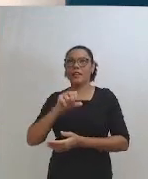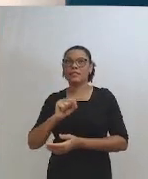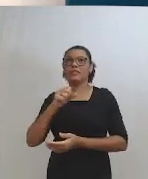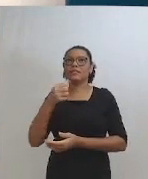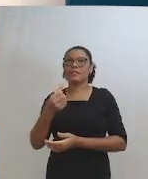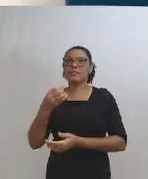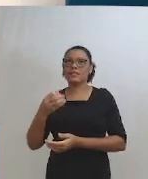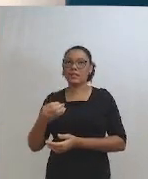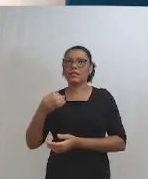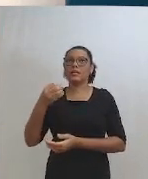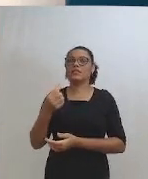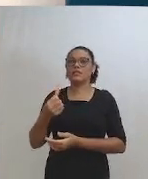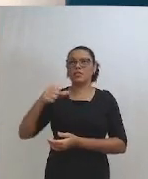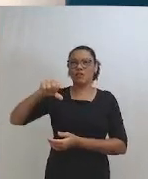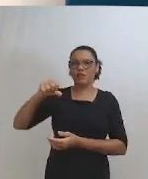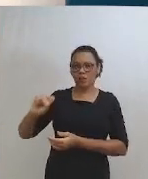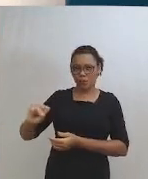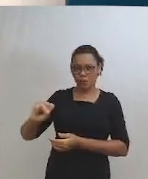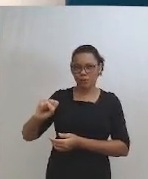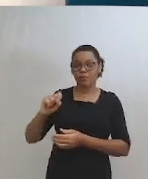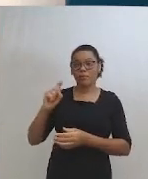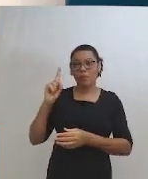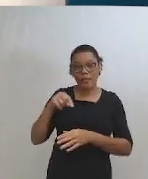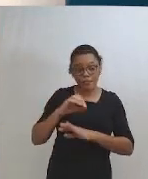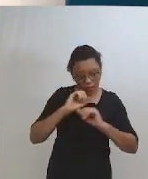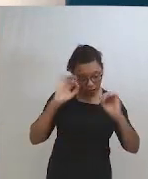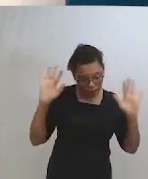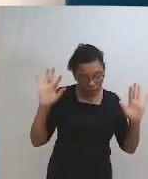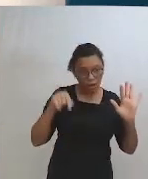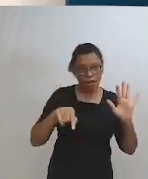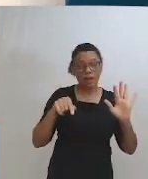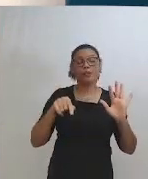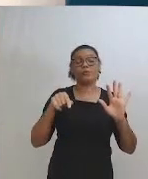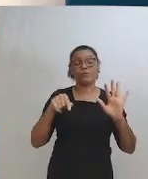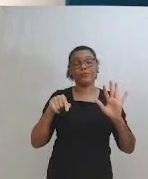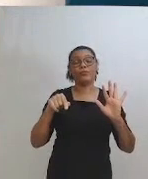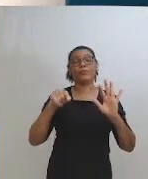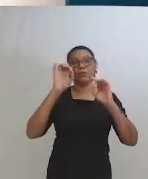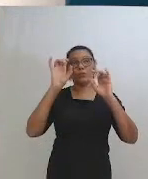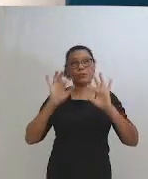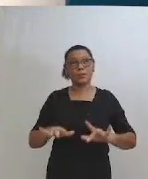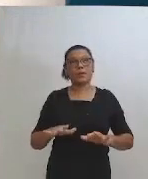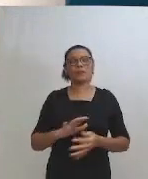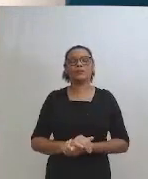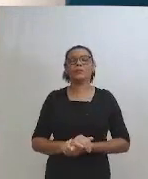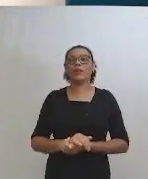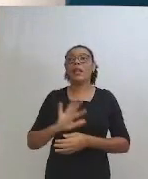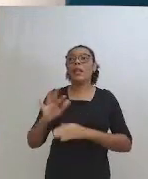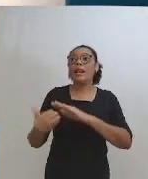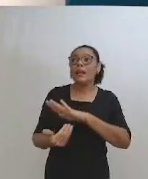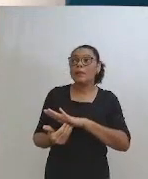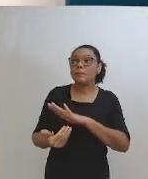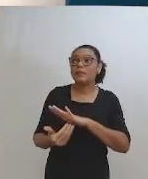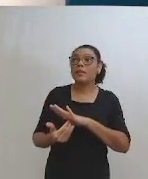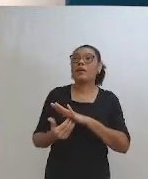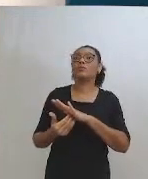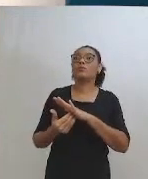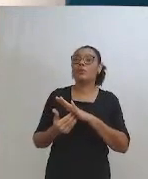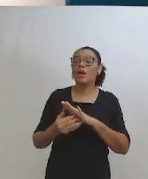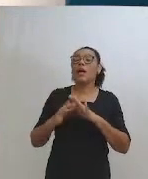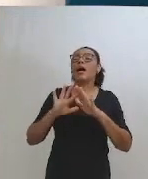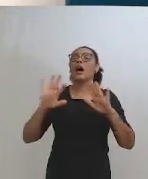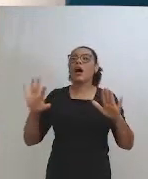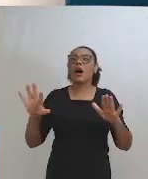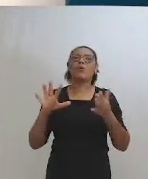60698. Está claro aqui, na parte dispositiva do. Sim, mas Vossa Excelência colocou limitando a requisição aos dados de